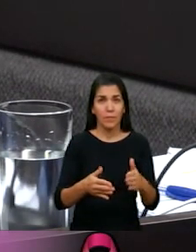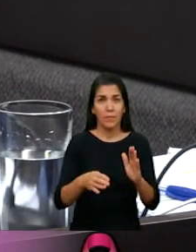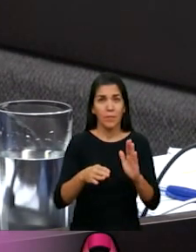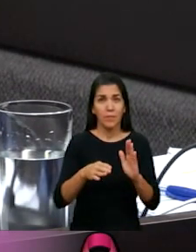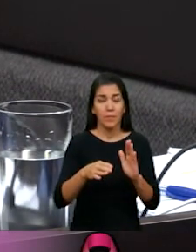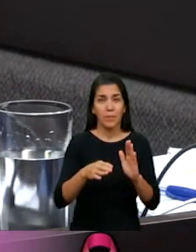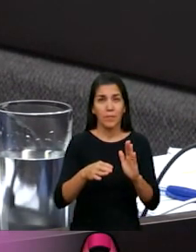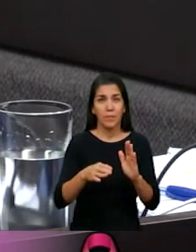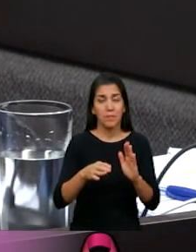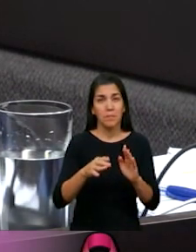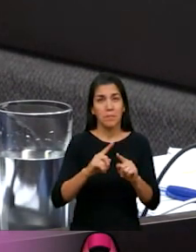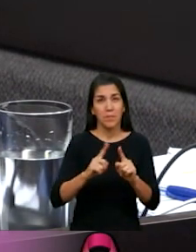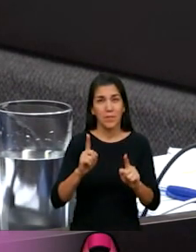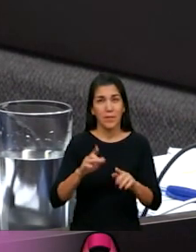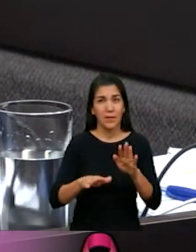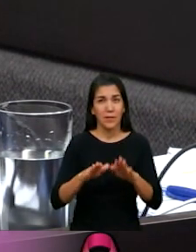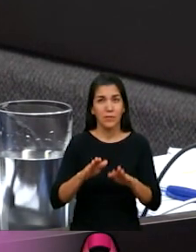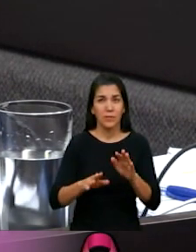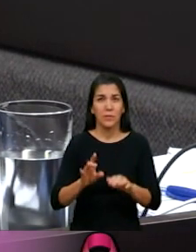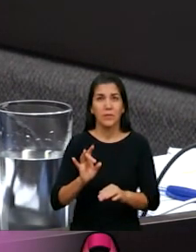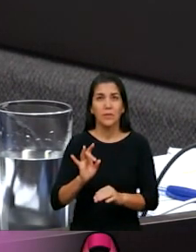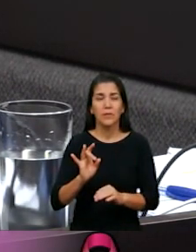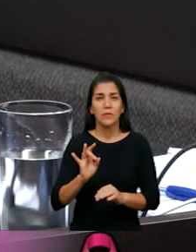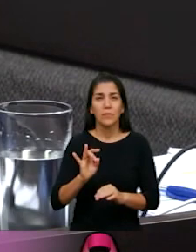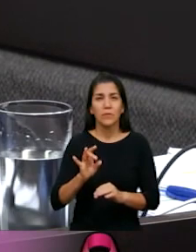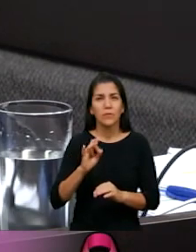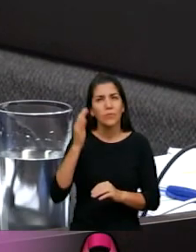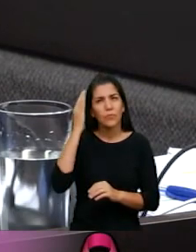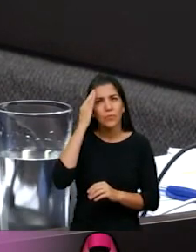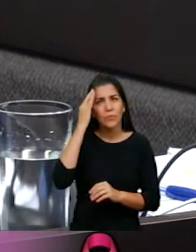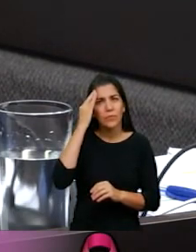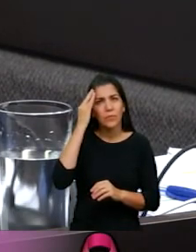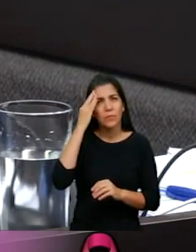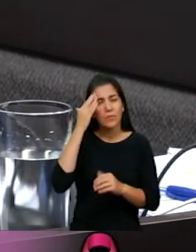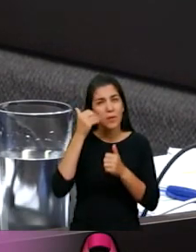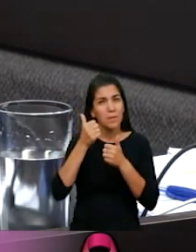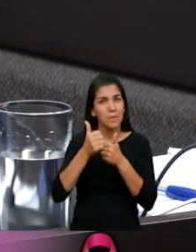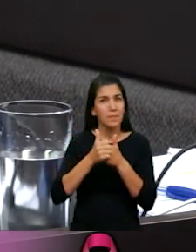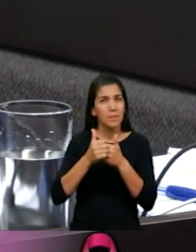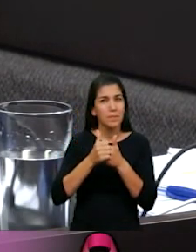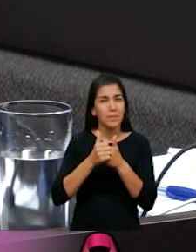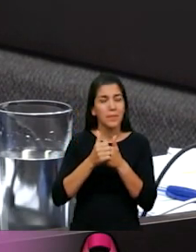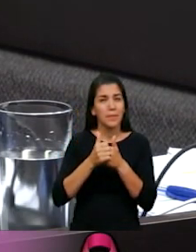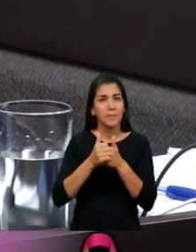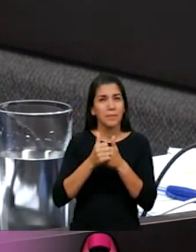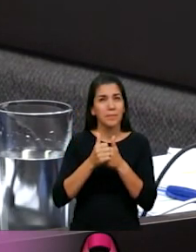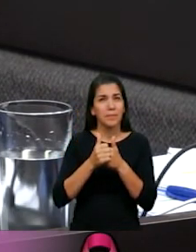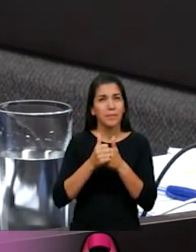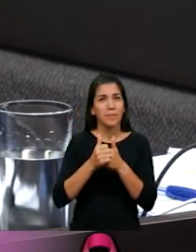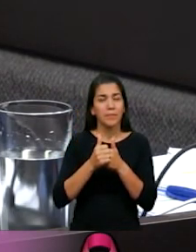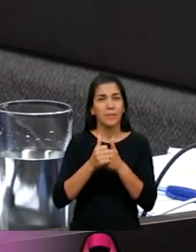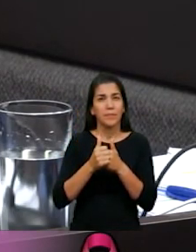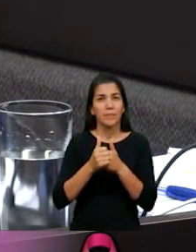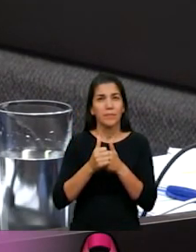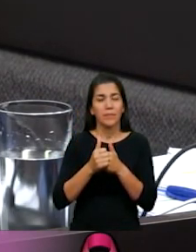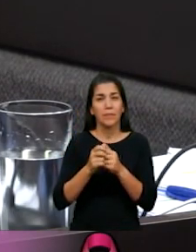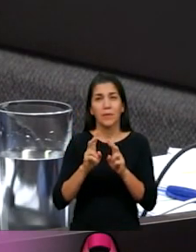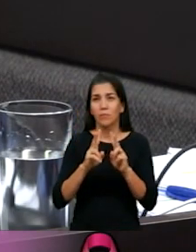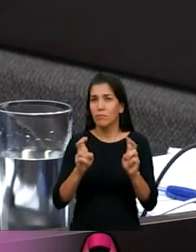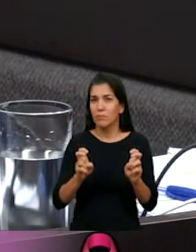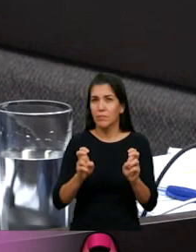foi obtido um entendimento mais próximo, mais razoável a respeito desse